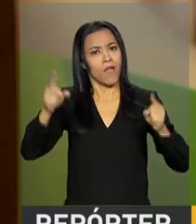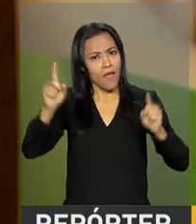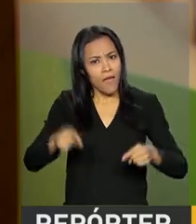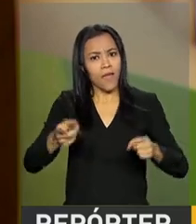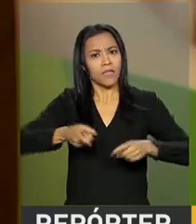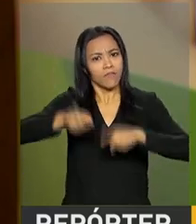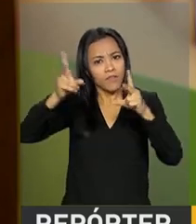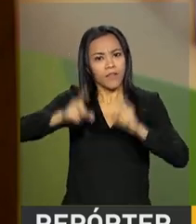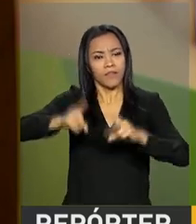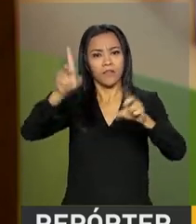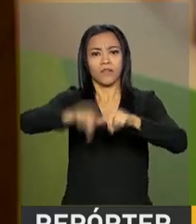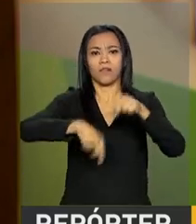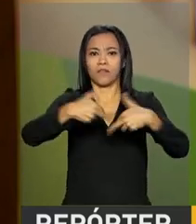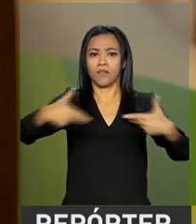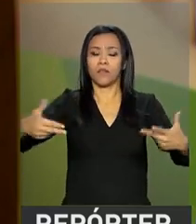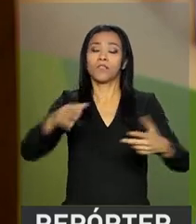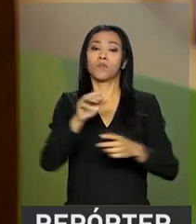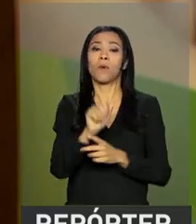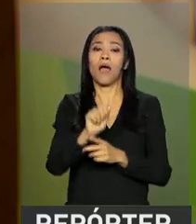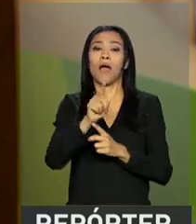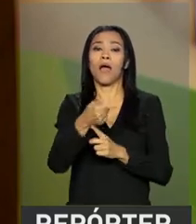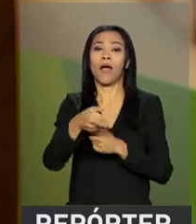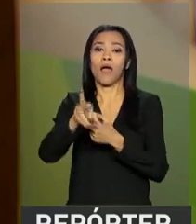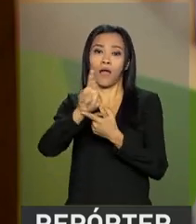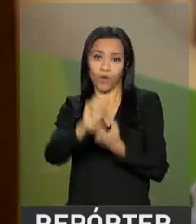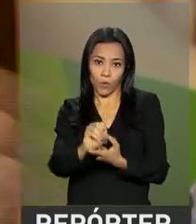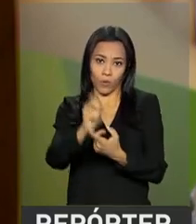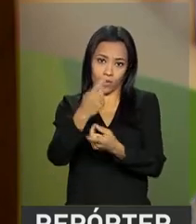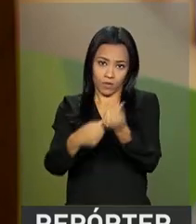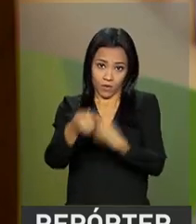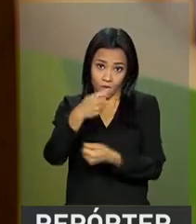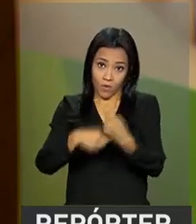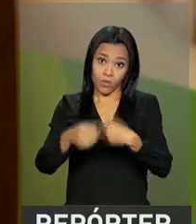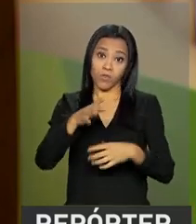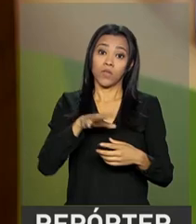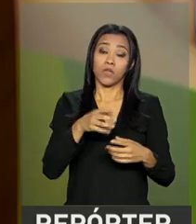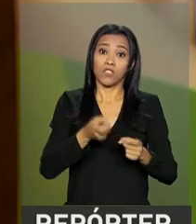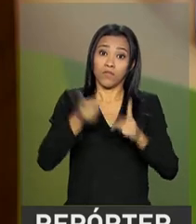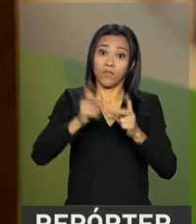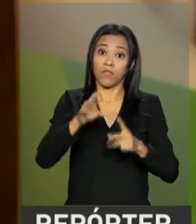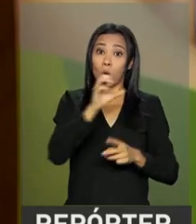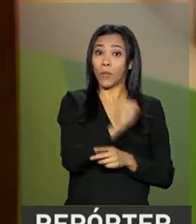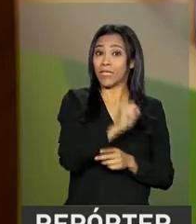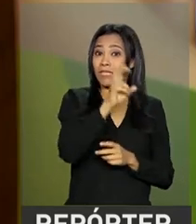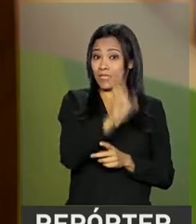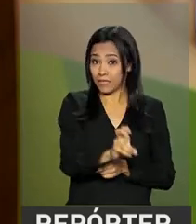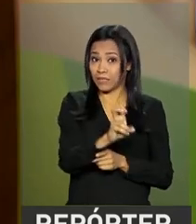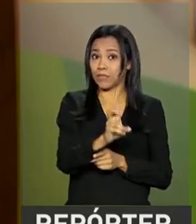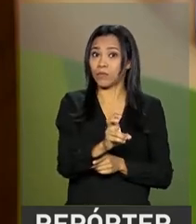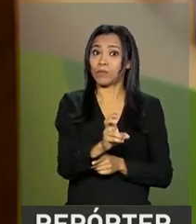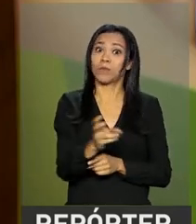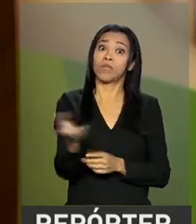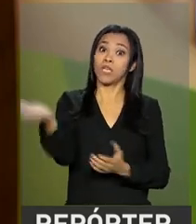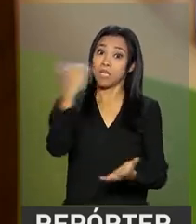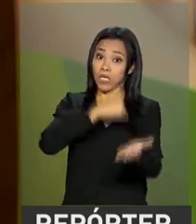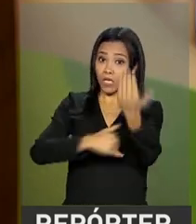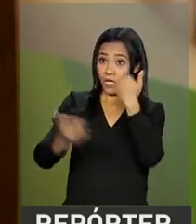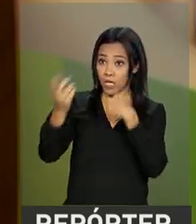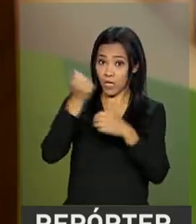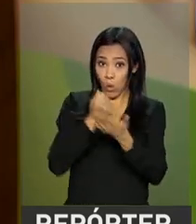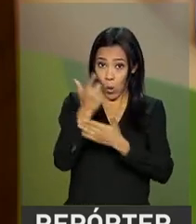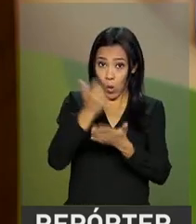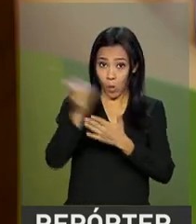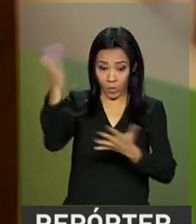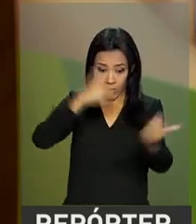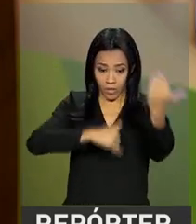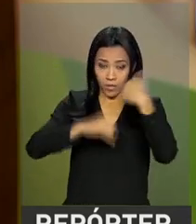saldo de quase 75 bilhões de dólares em exporta 85 e importa muito pouco na verdade